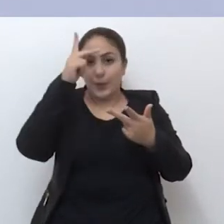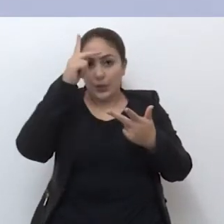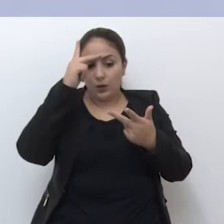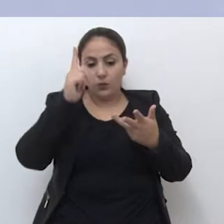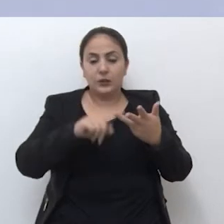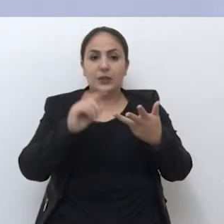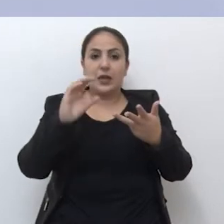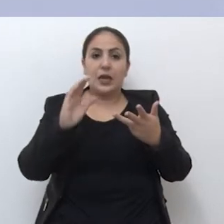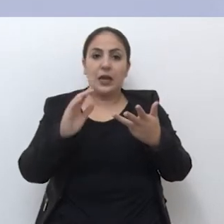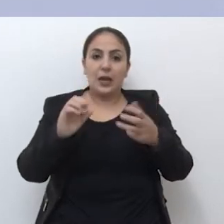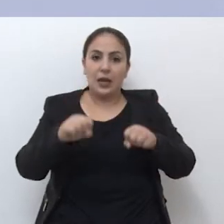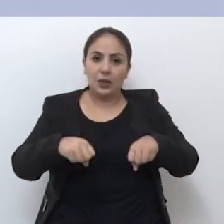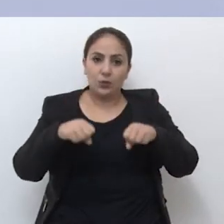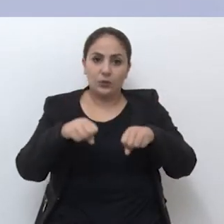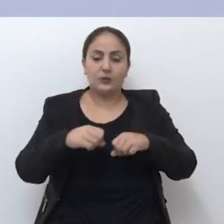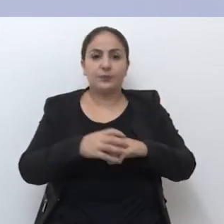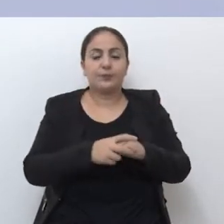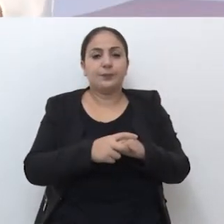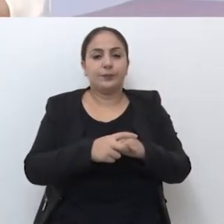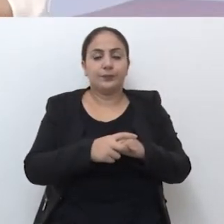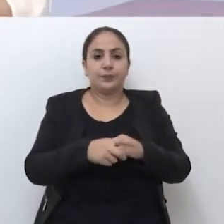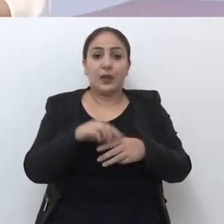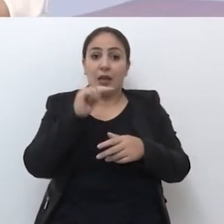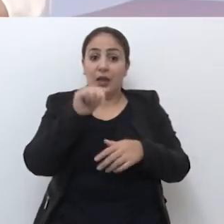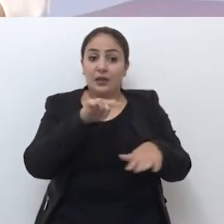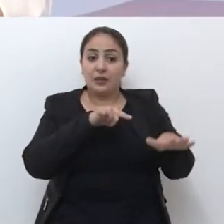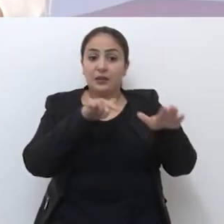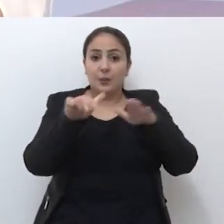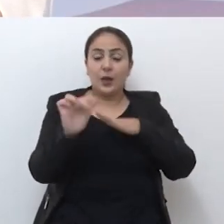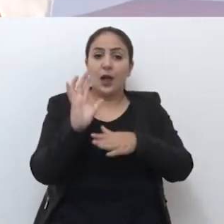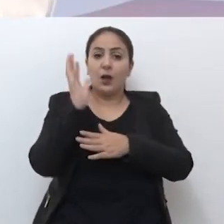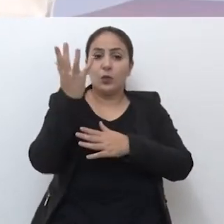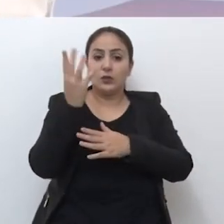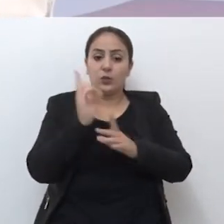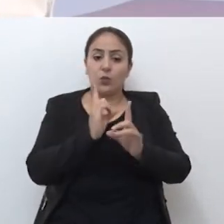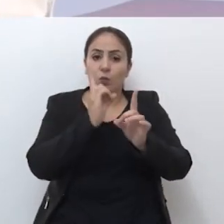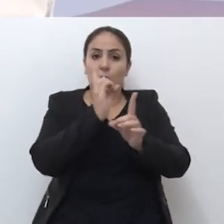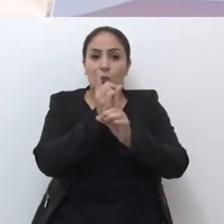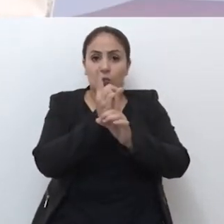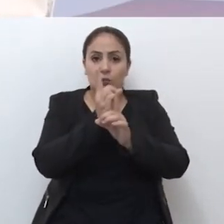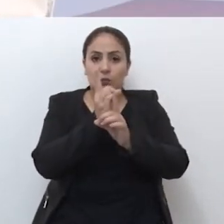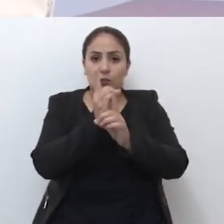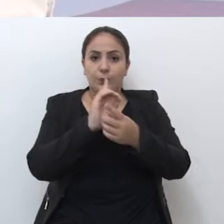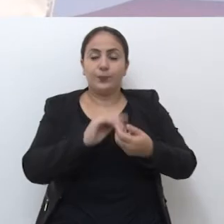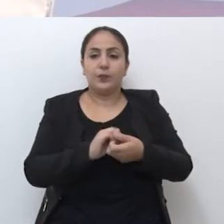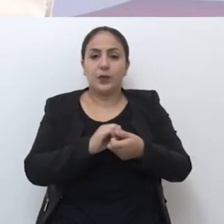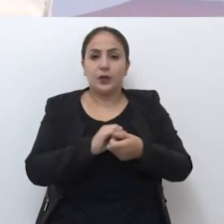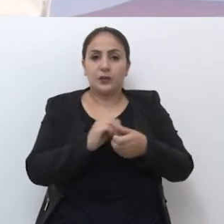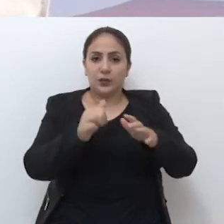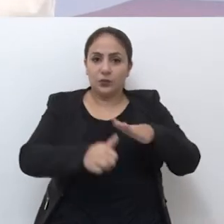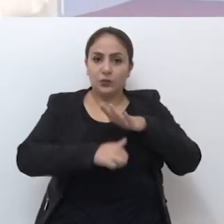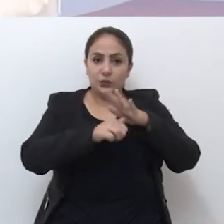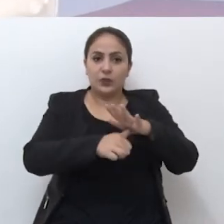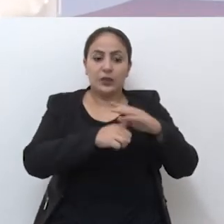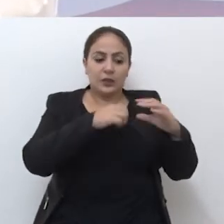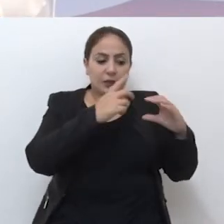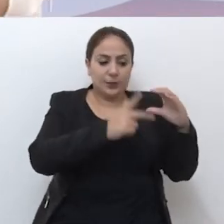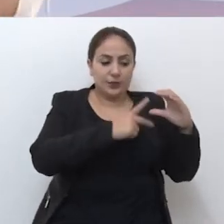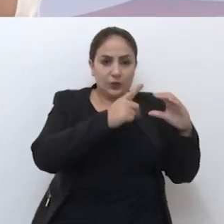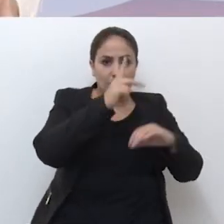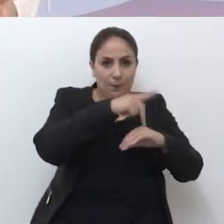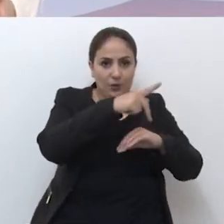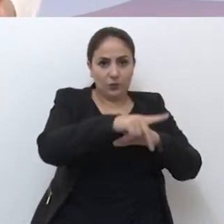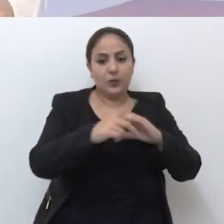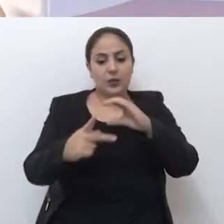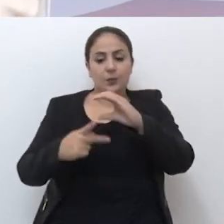Fundo, Pelotas e Canoas. Nesta semana, aconteceu um encontro entre as autoridades dos